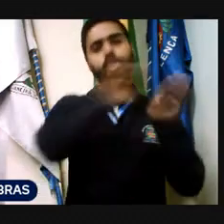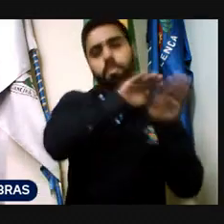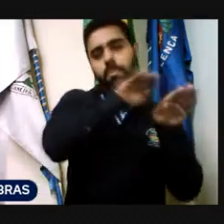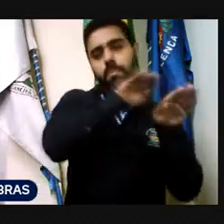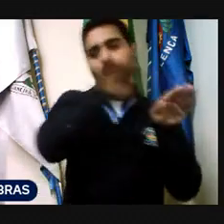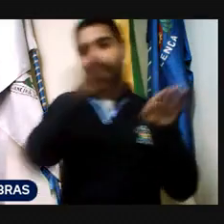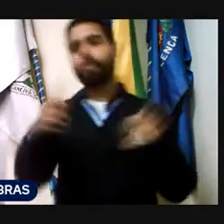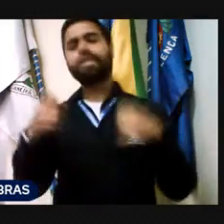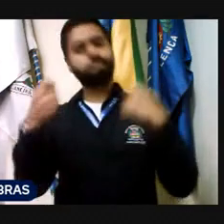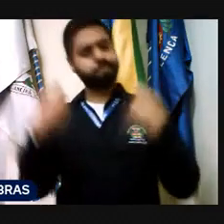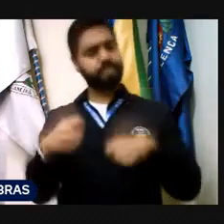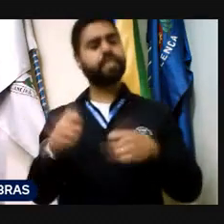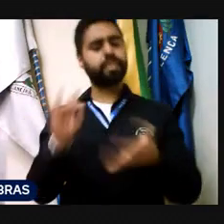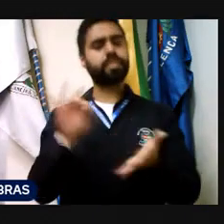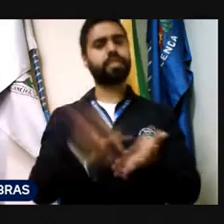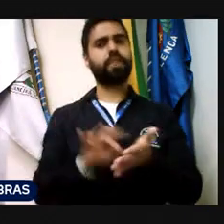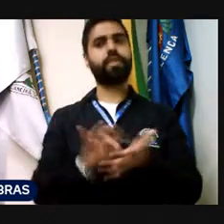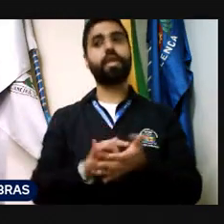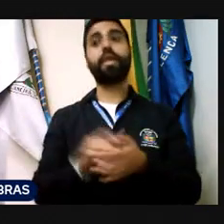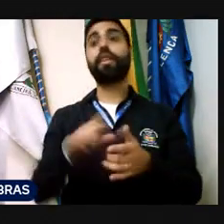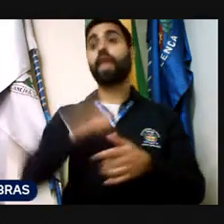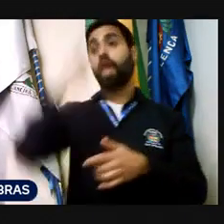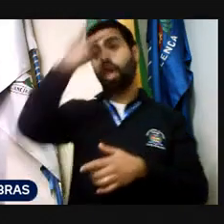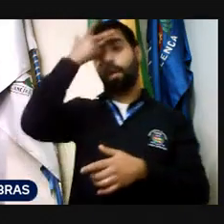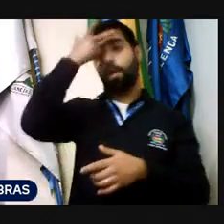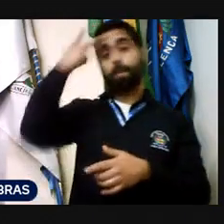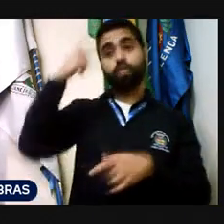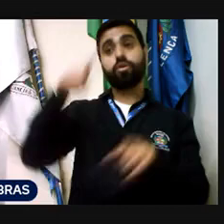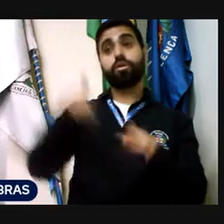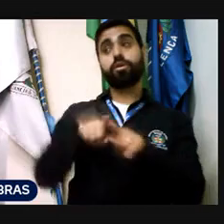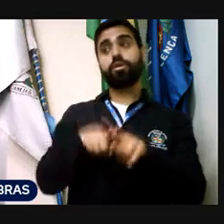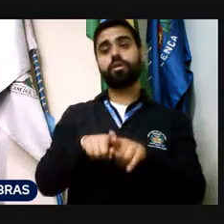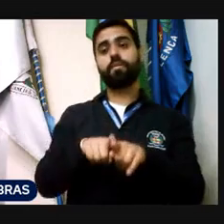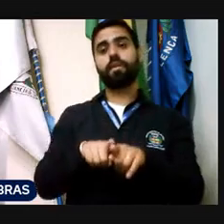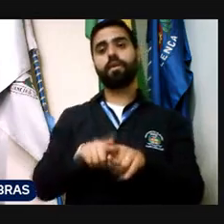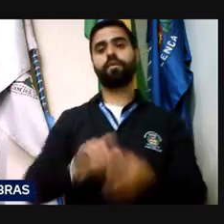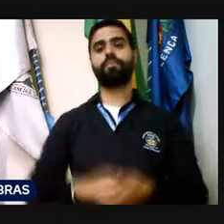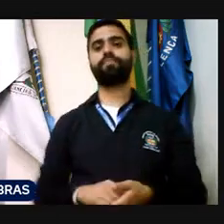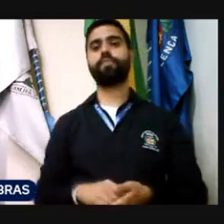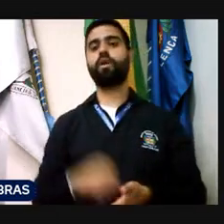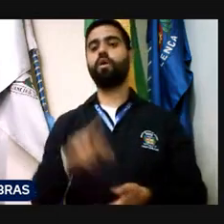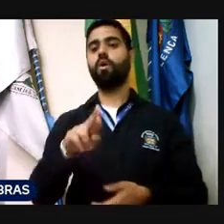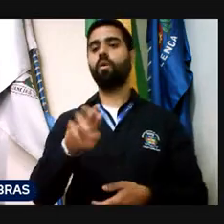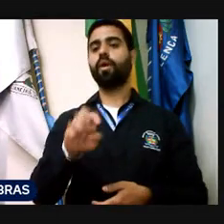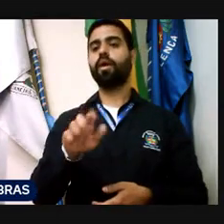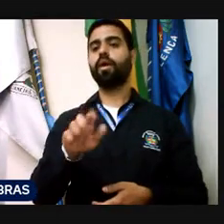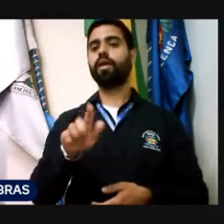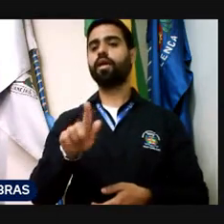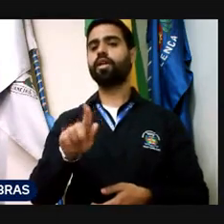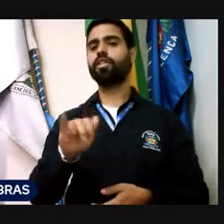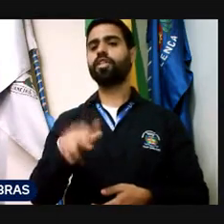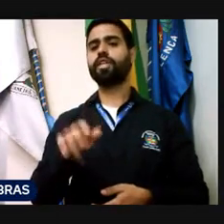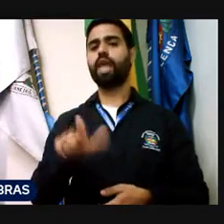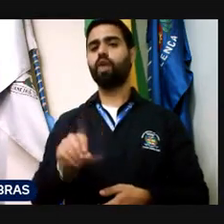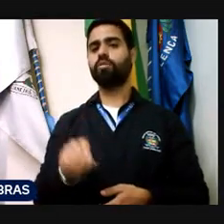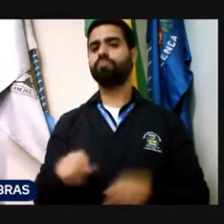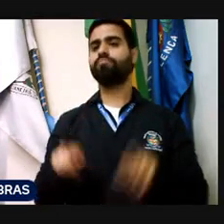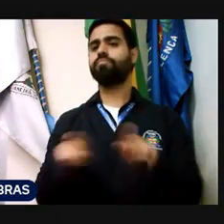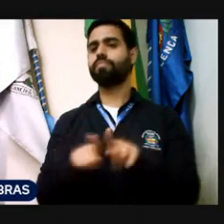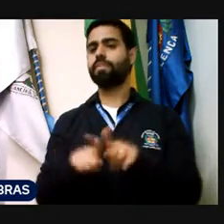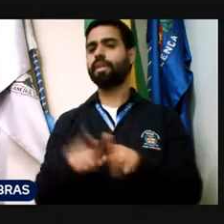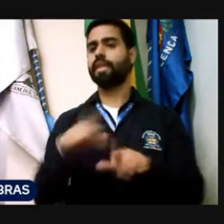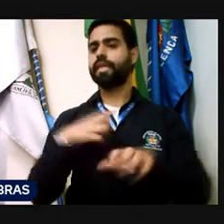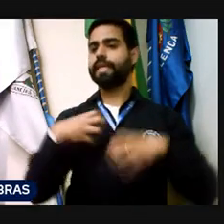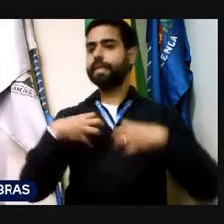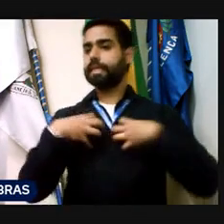eles tanto precisam. Tem pessoas lá, inclusive o senhor Edinaldo, quero mandar o meu grande abraço aí, está sensível lá com essa situação